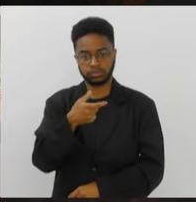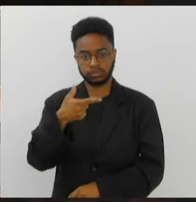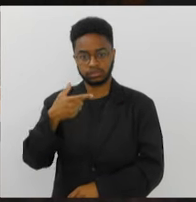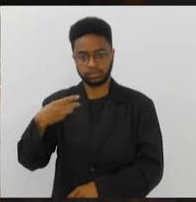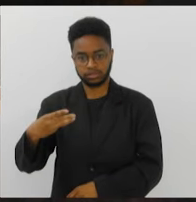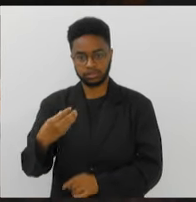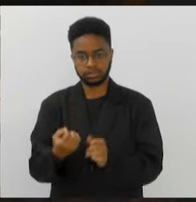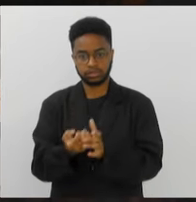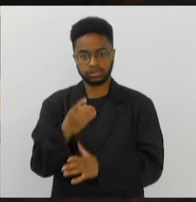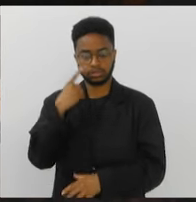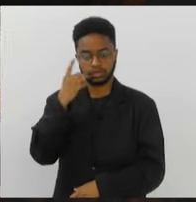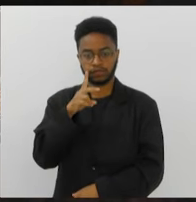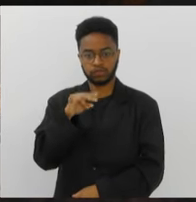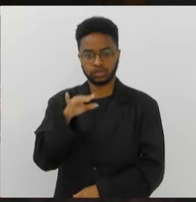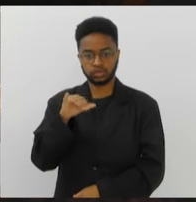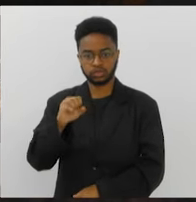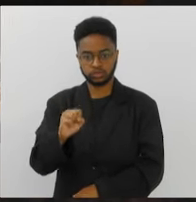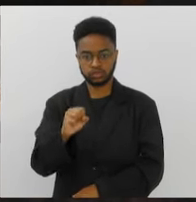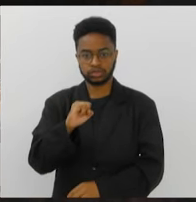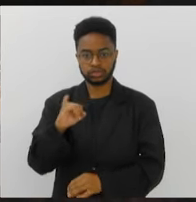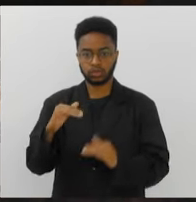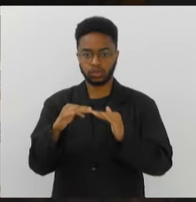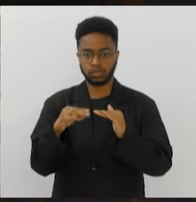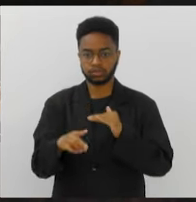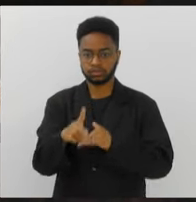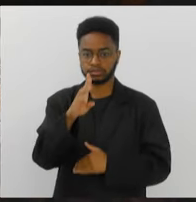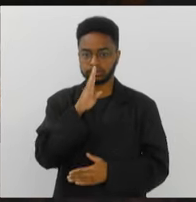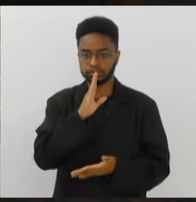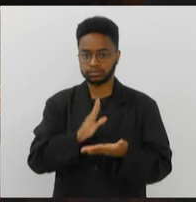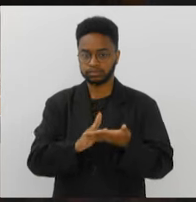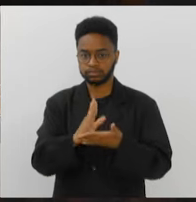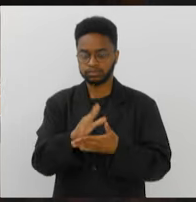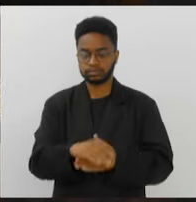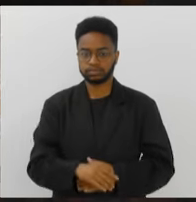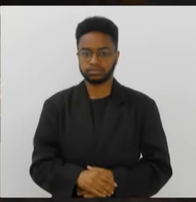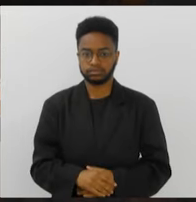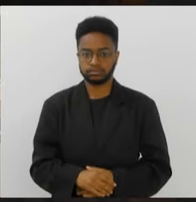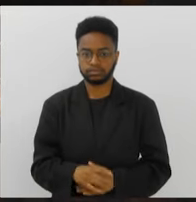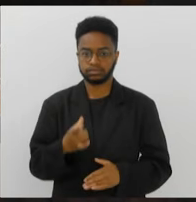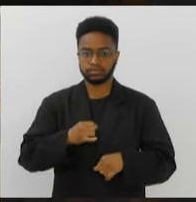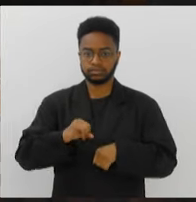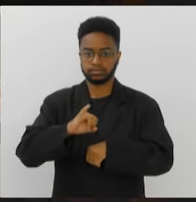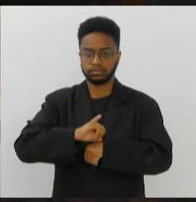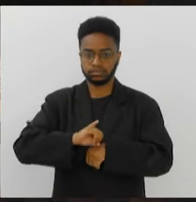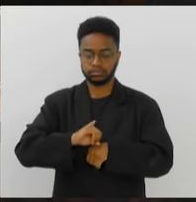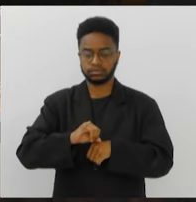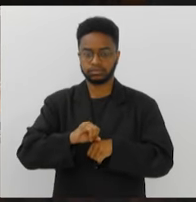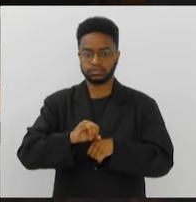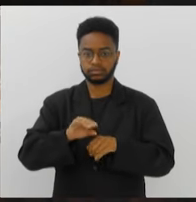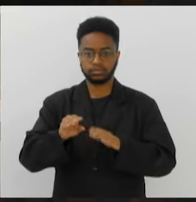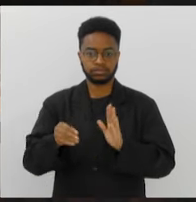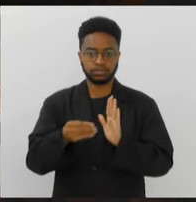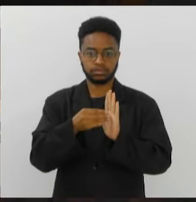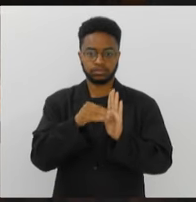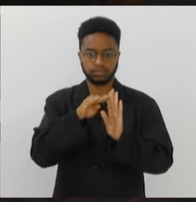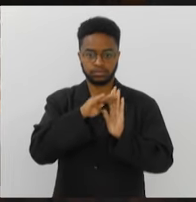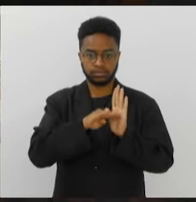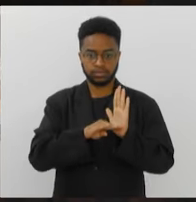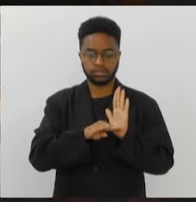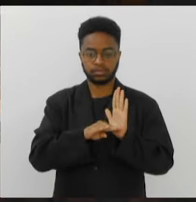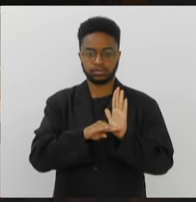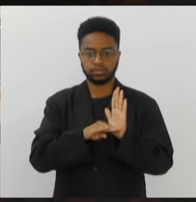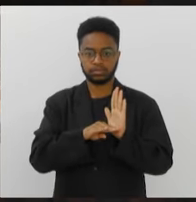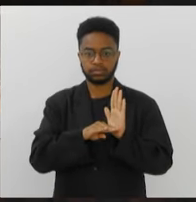2023, deputado Vinícius Cosolino. Os senhores que aprovam, permaneçam como estão? Aprovado. Há sobre a mesa requerimento de inclusão na ordem do